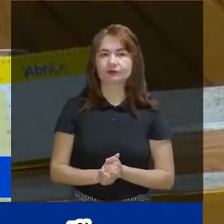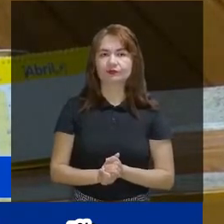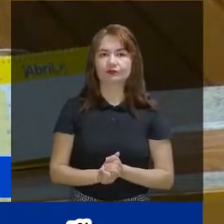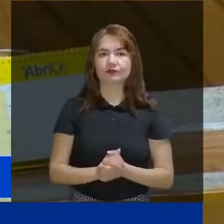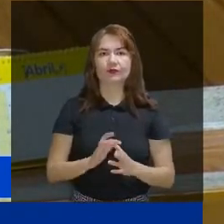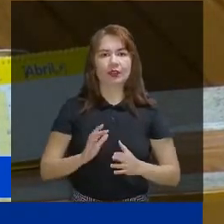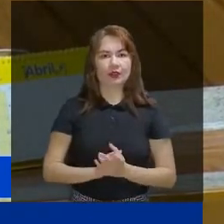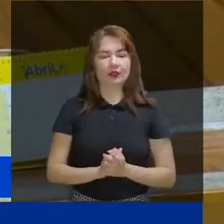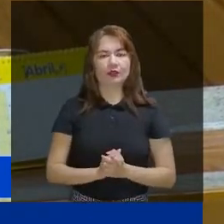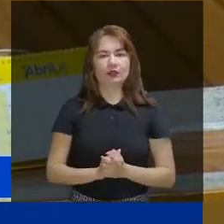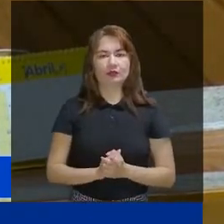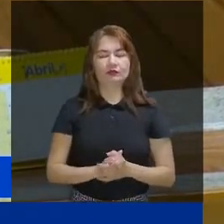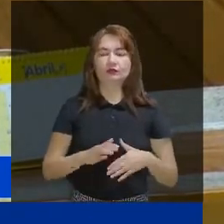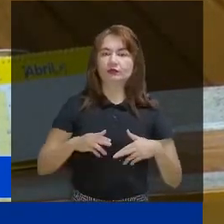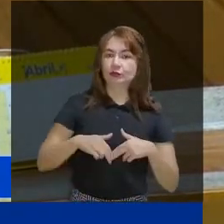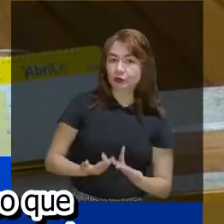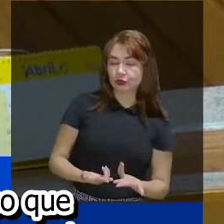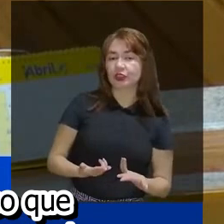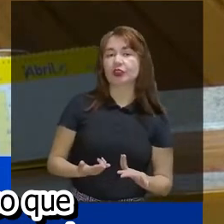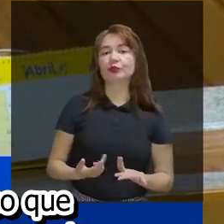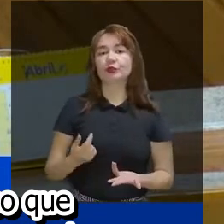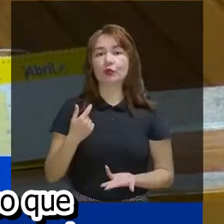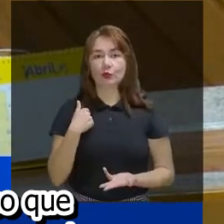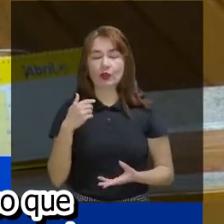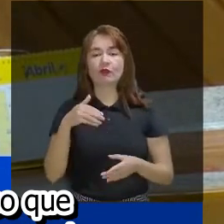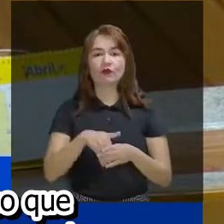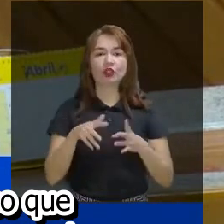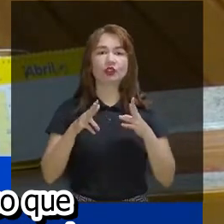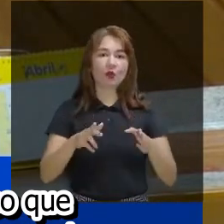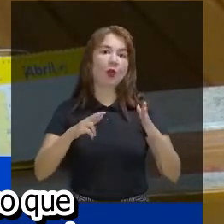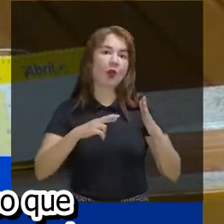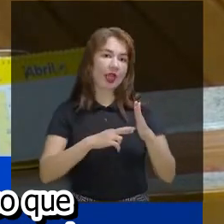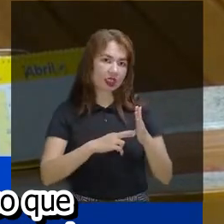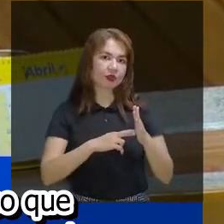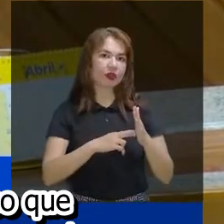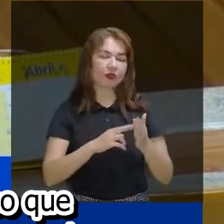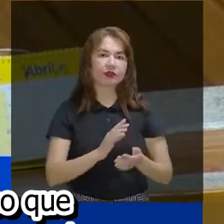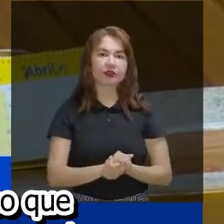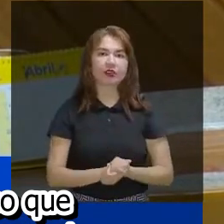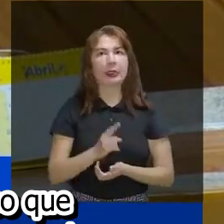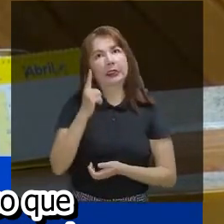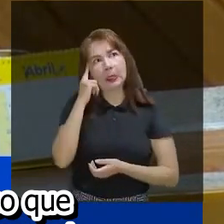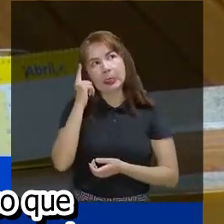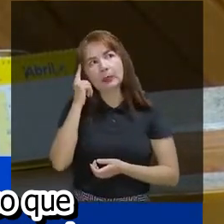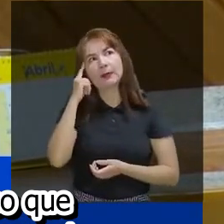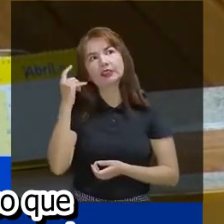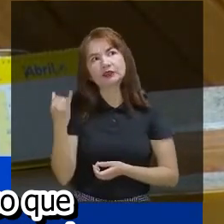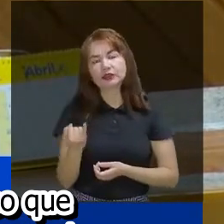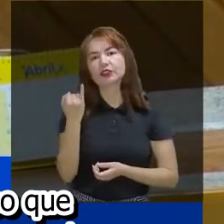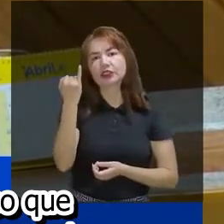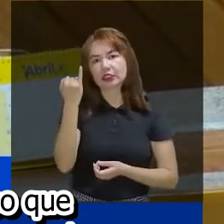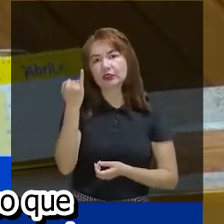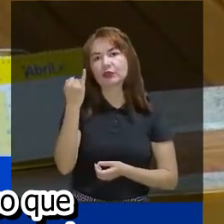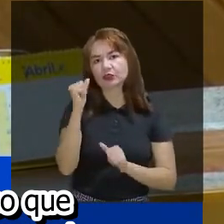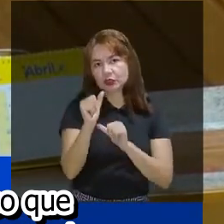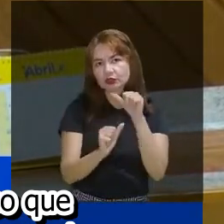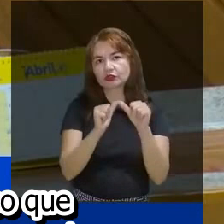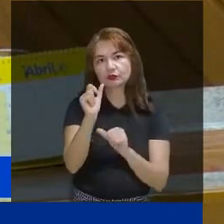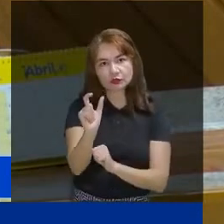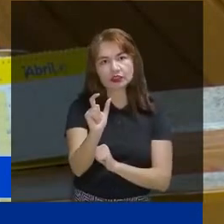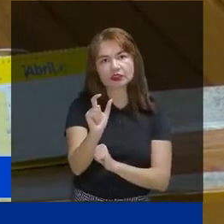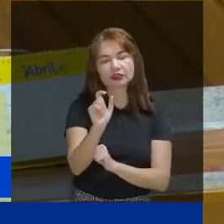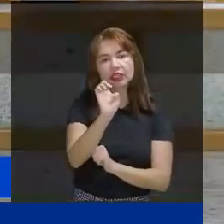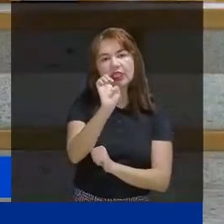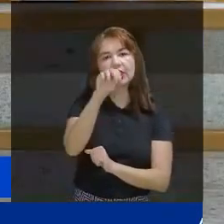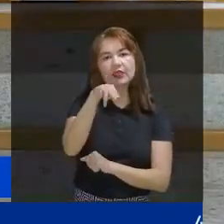necessidade de reunião. Com esses argumentos, senhor presidente, eu acompanho o relator, mas eu penso que seria adequado fazer essa pequena mudança só na